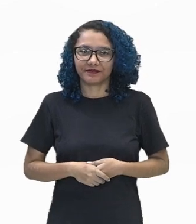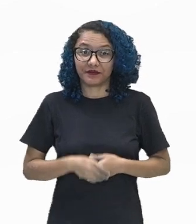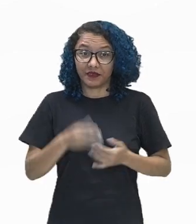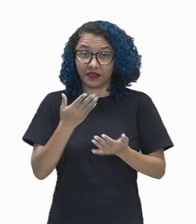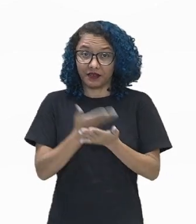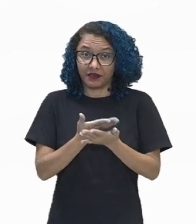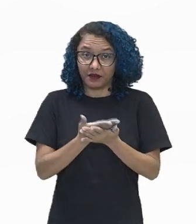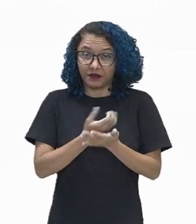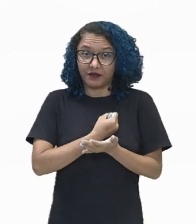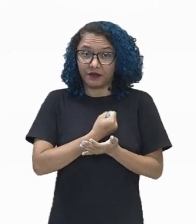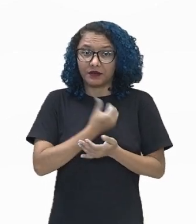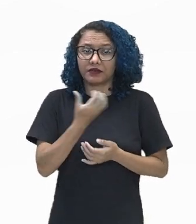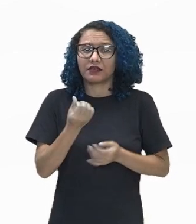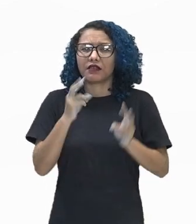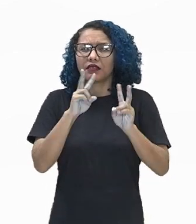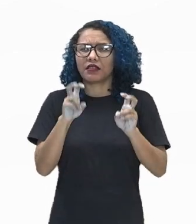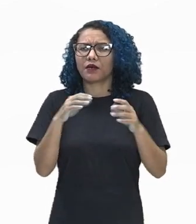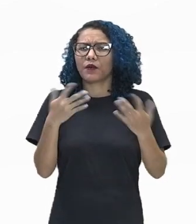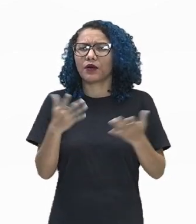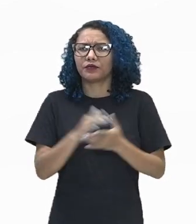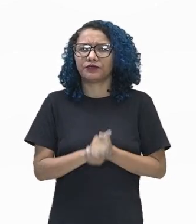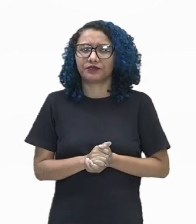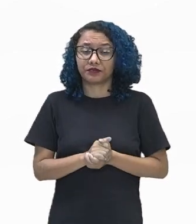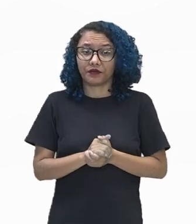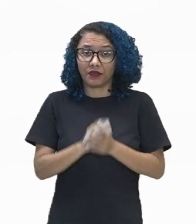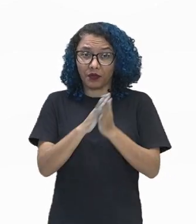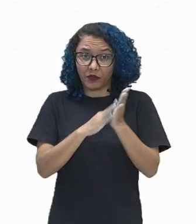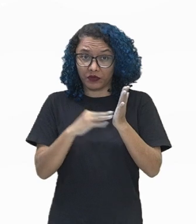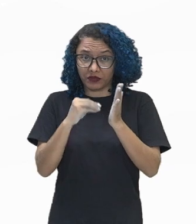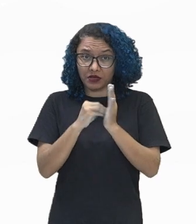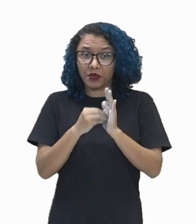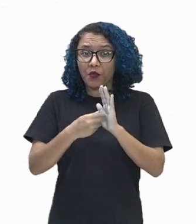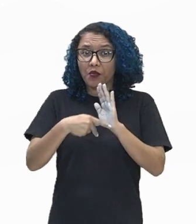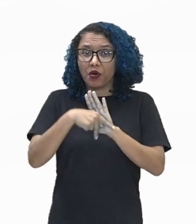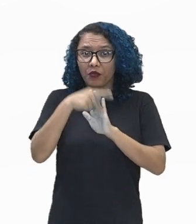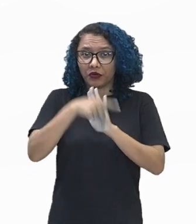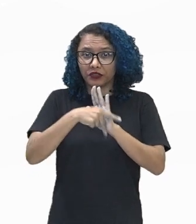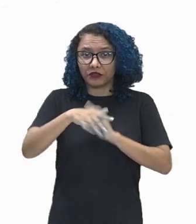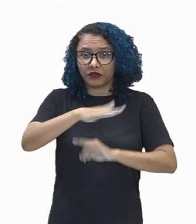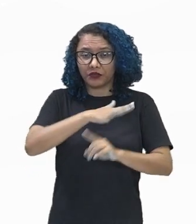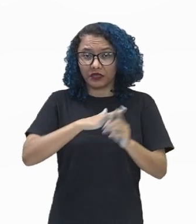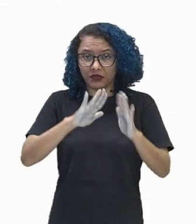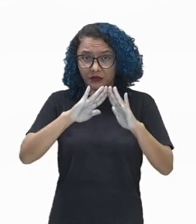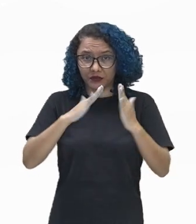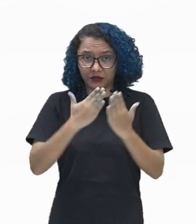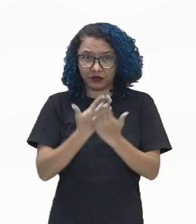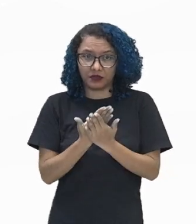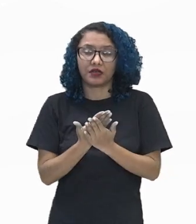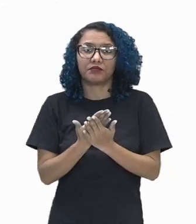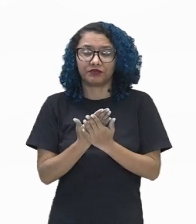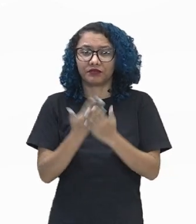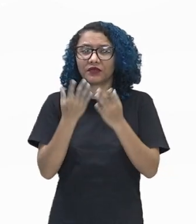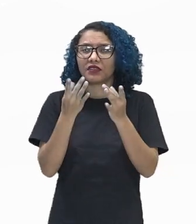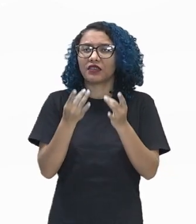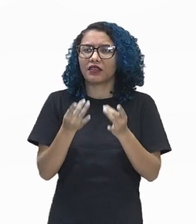Aula 6, objeto de conhecimento, abordagem da agenda ambiental